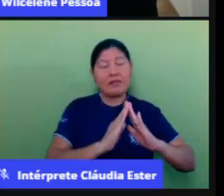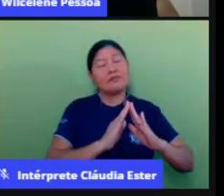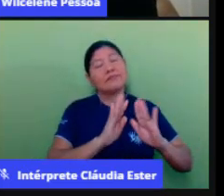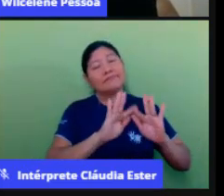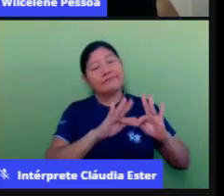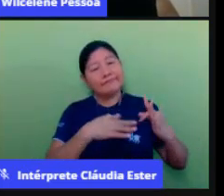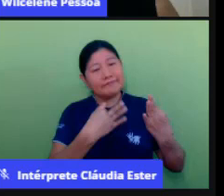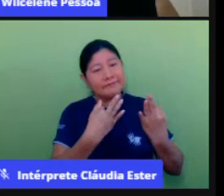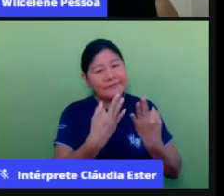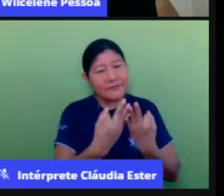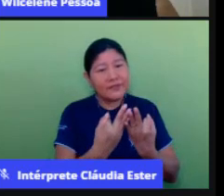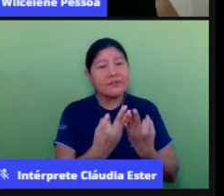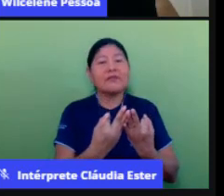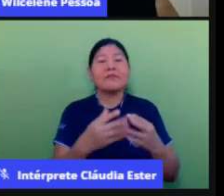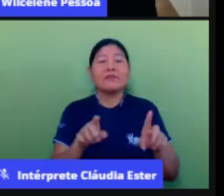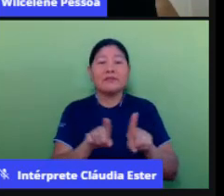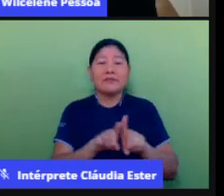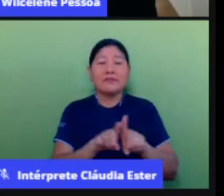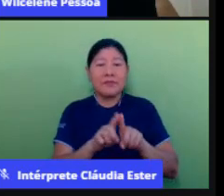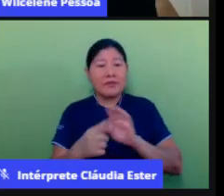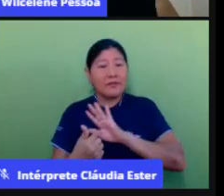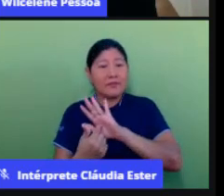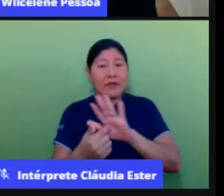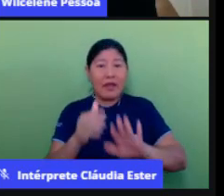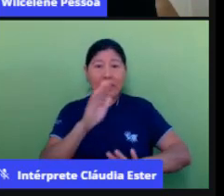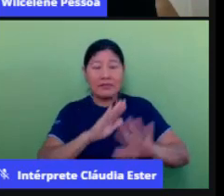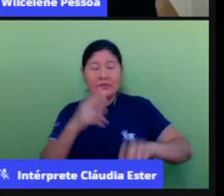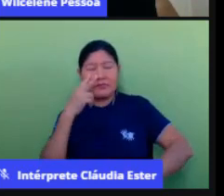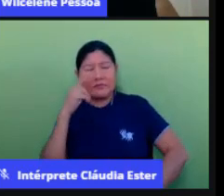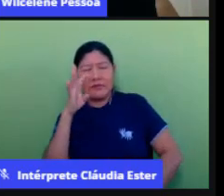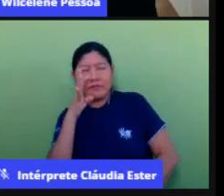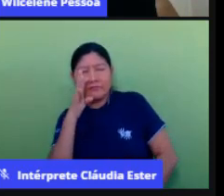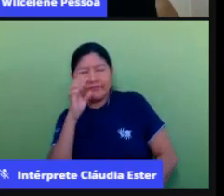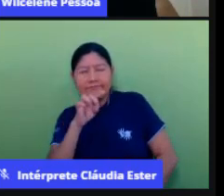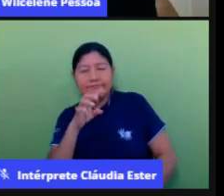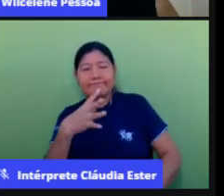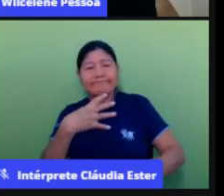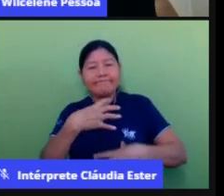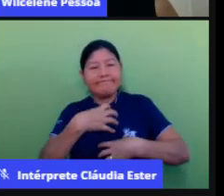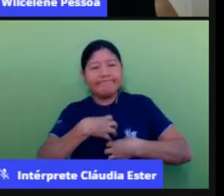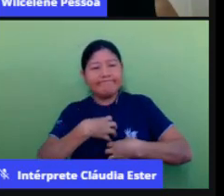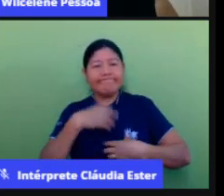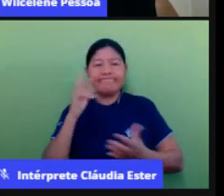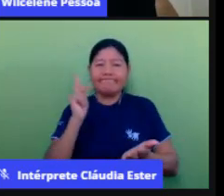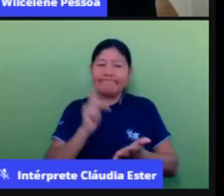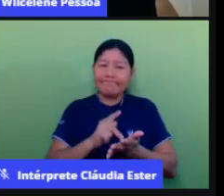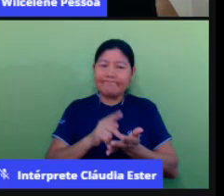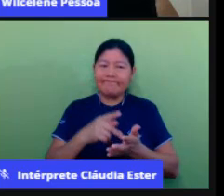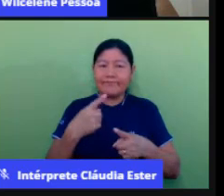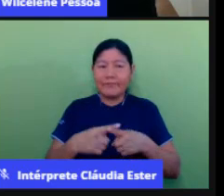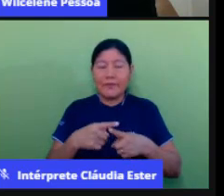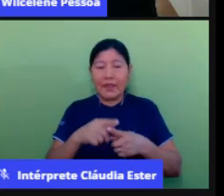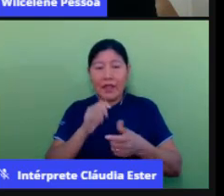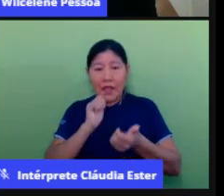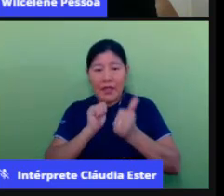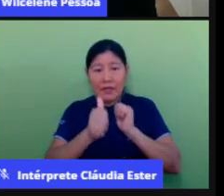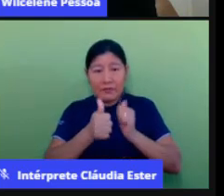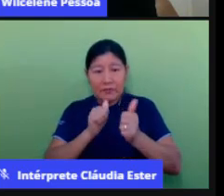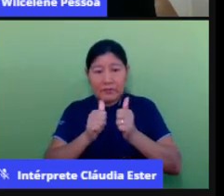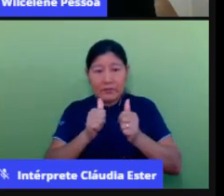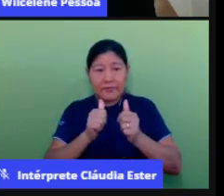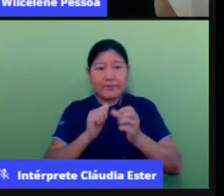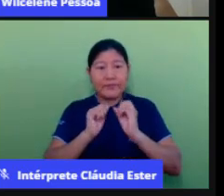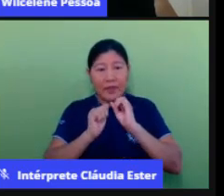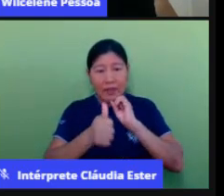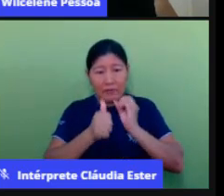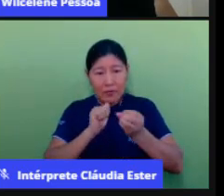que são colocadas, que muitas vezes nos vemos também nessas reportagens, né, nessa reportagem de também estar confinado em